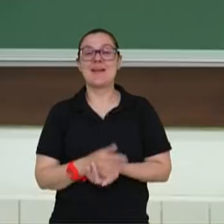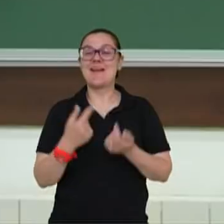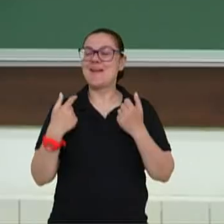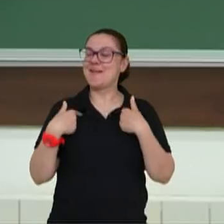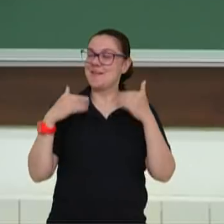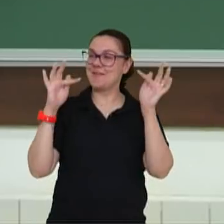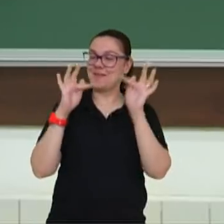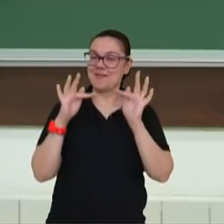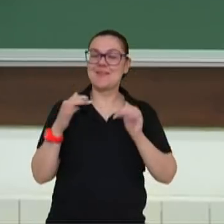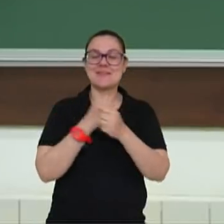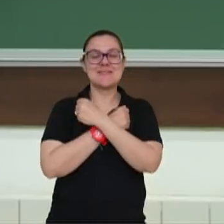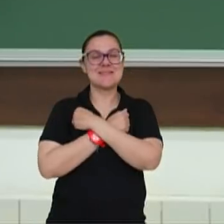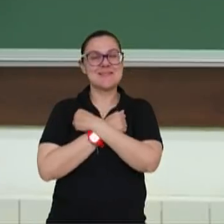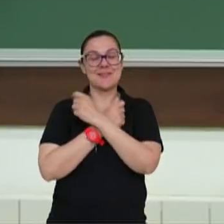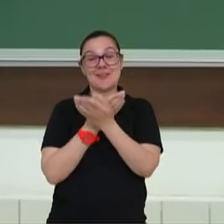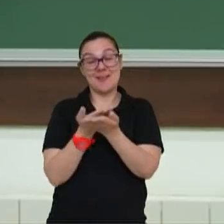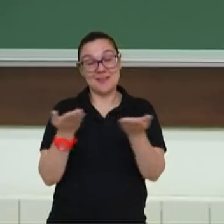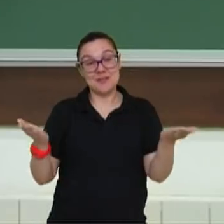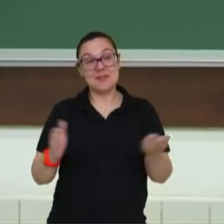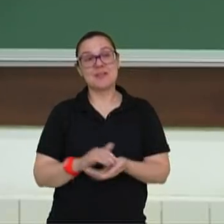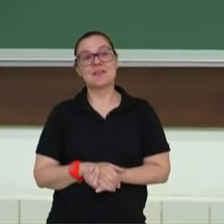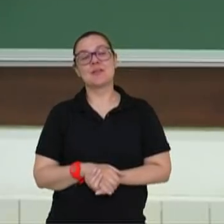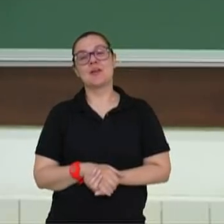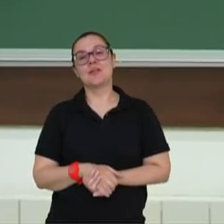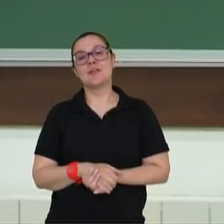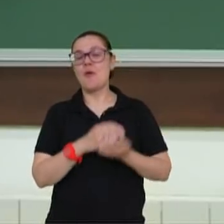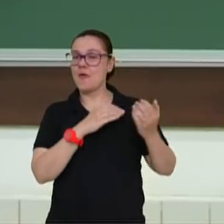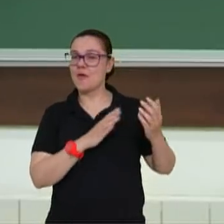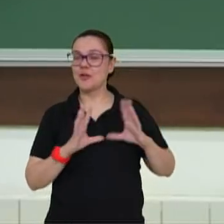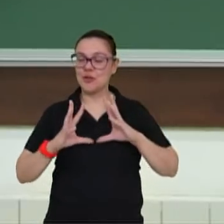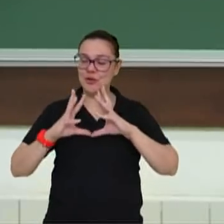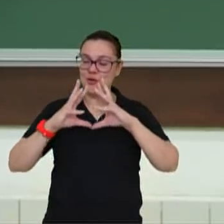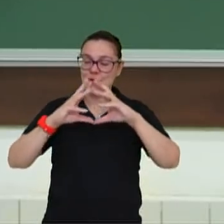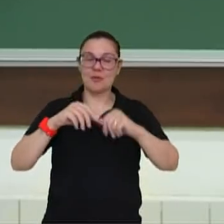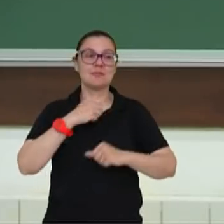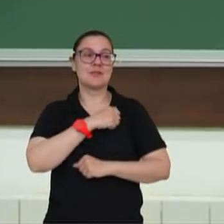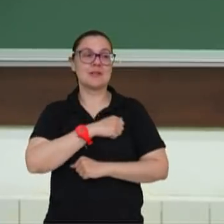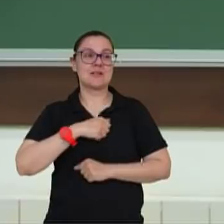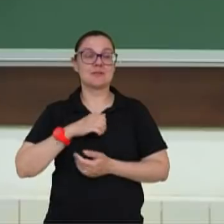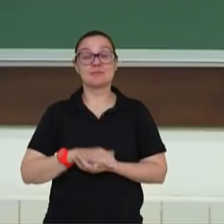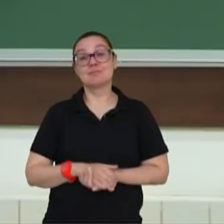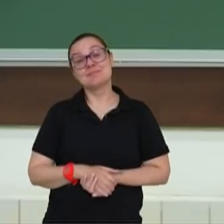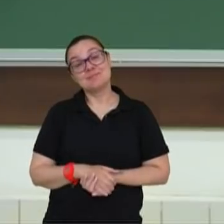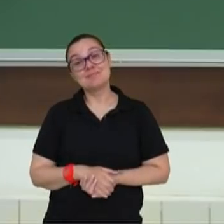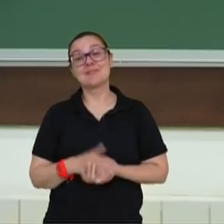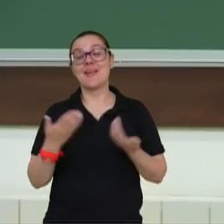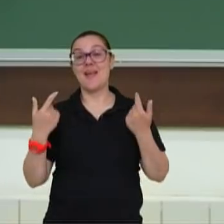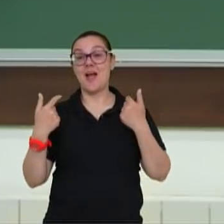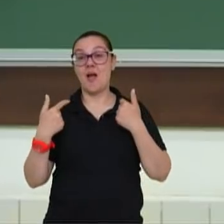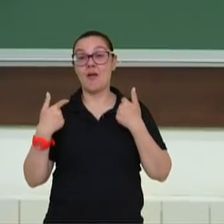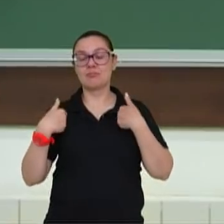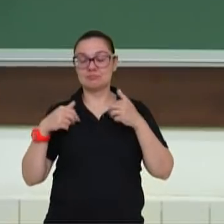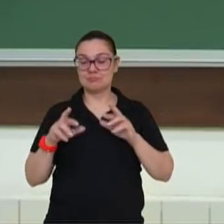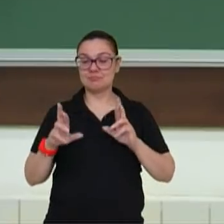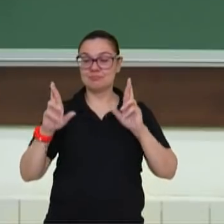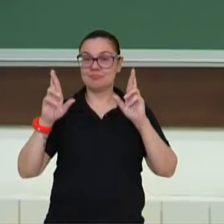com muita saudade mesmo de todos, de todas. E